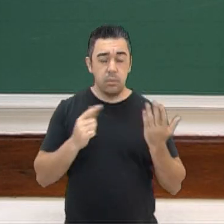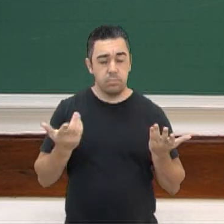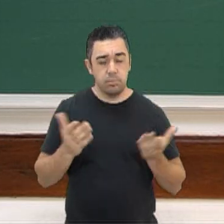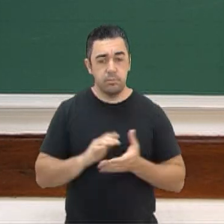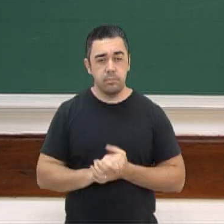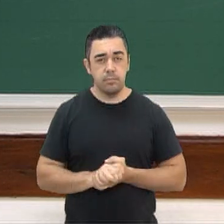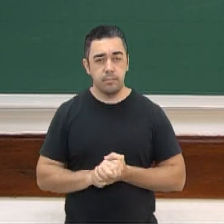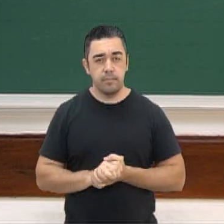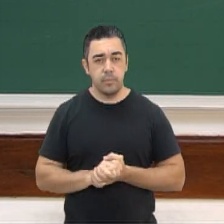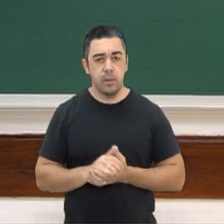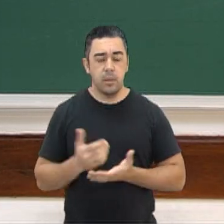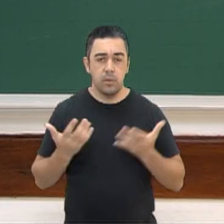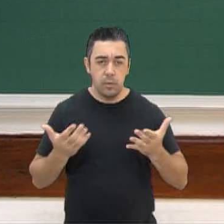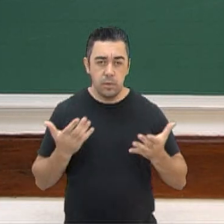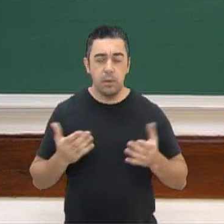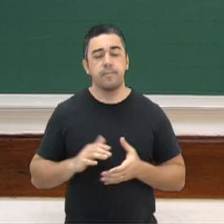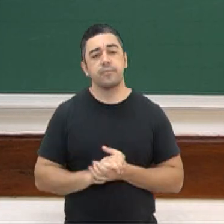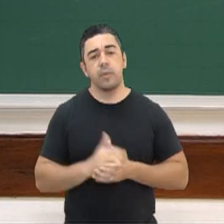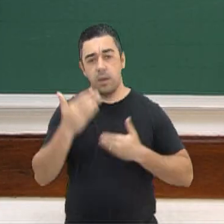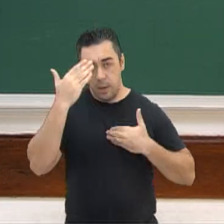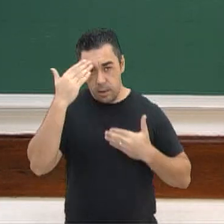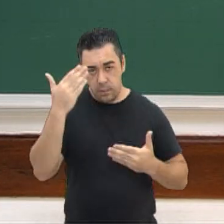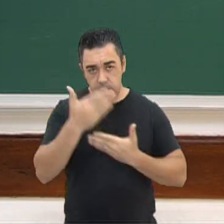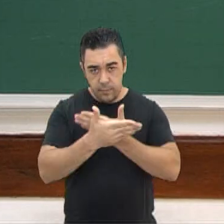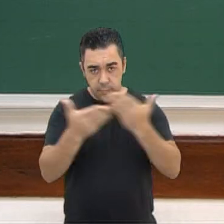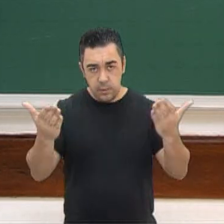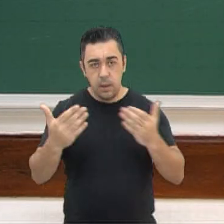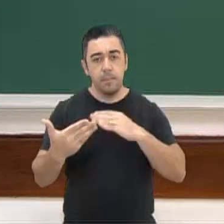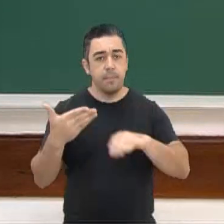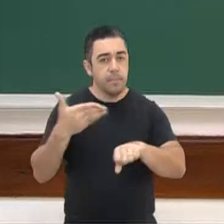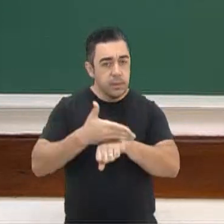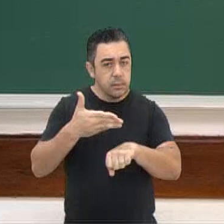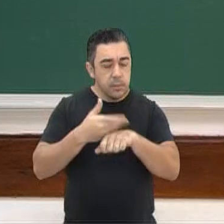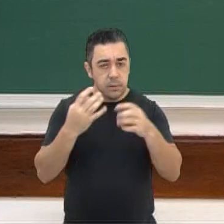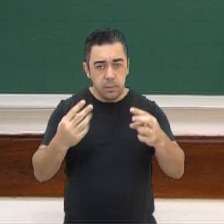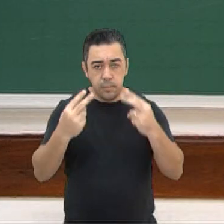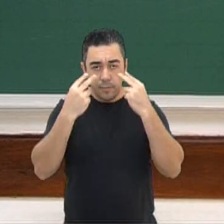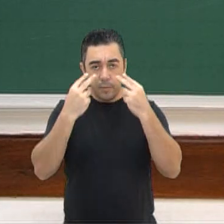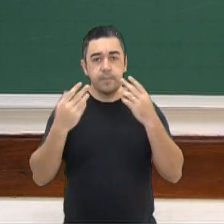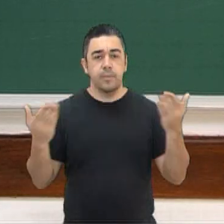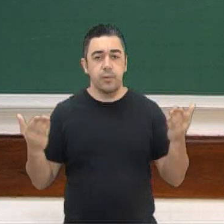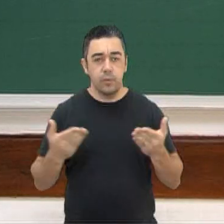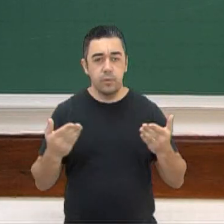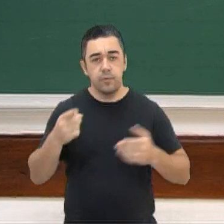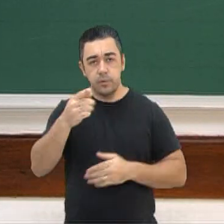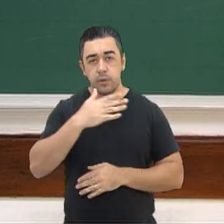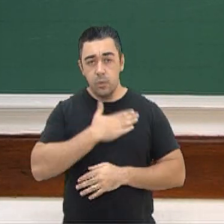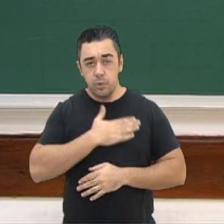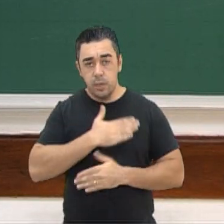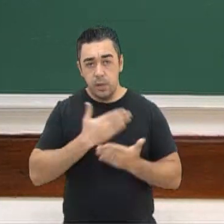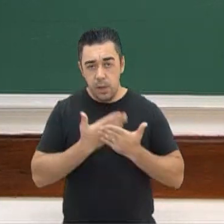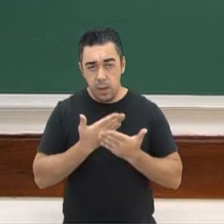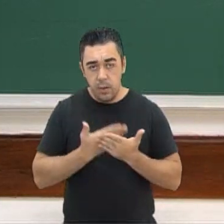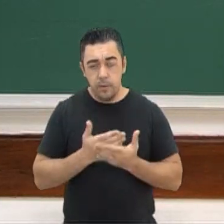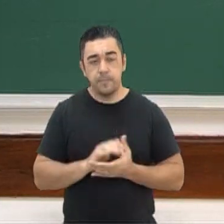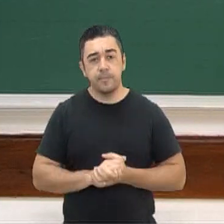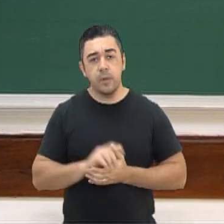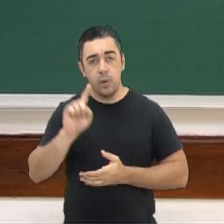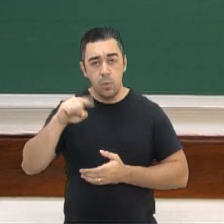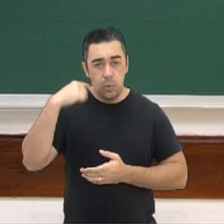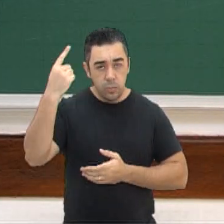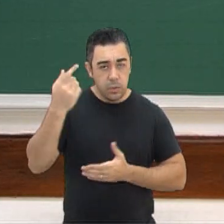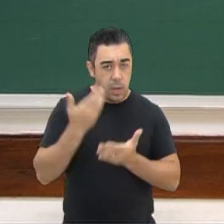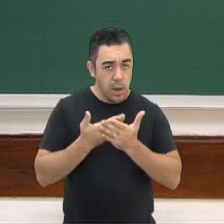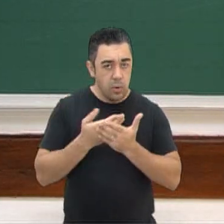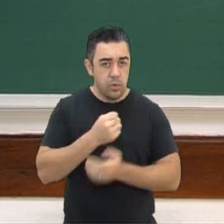aula. Gostaria de agradecer a participação de vocês, espero que tenham gostado da aula e na aula